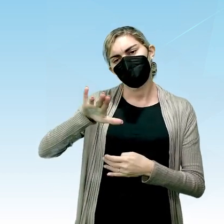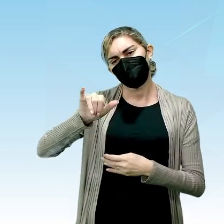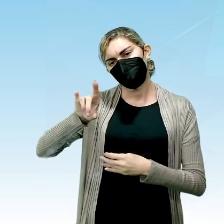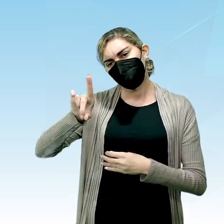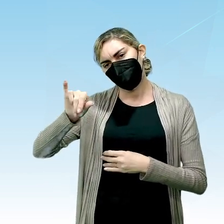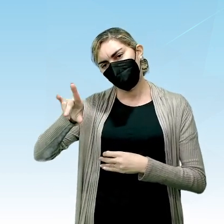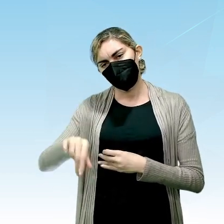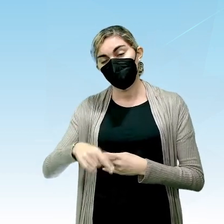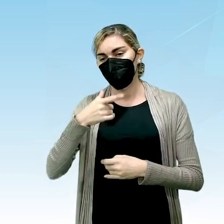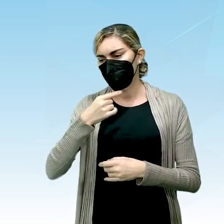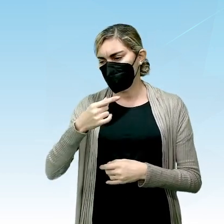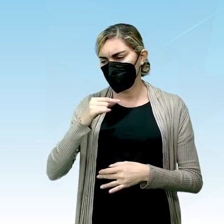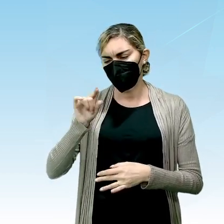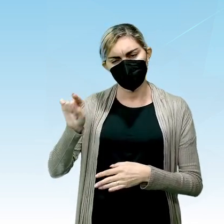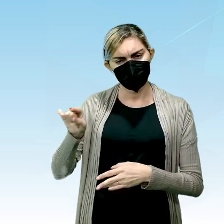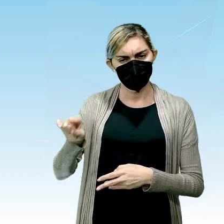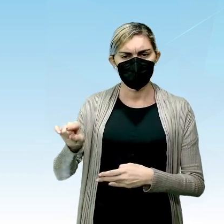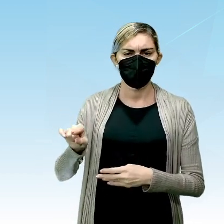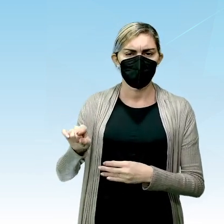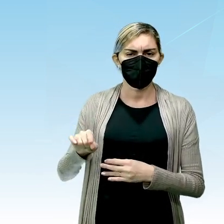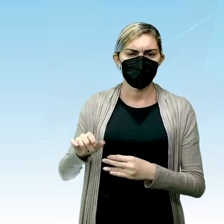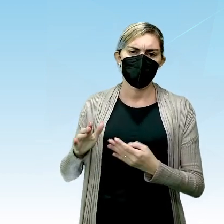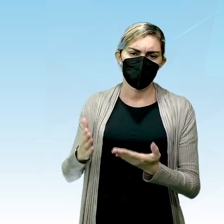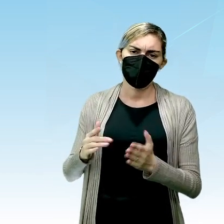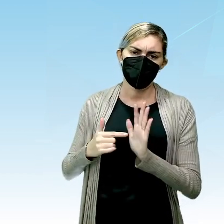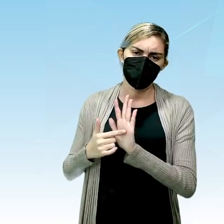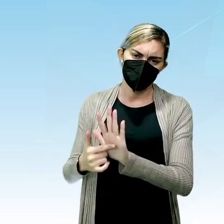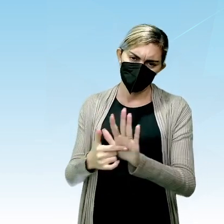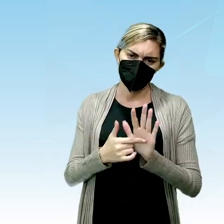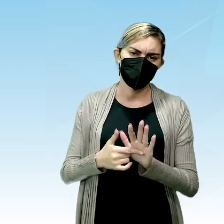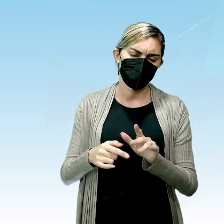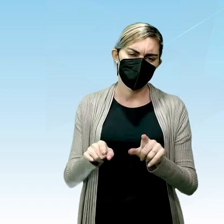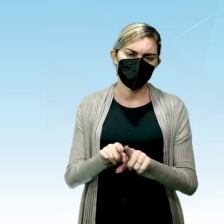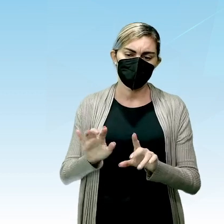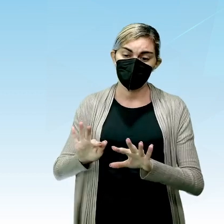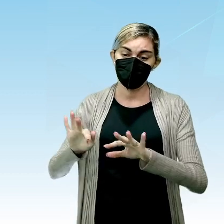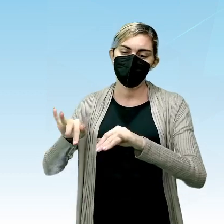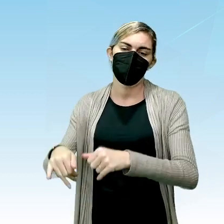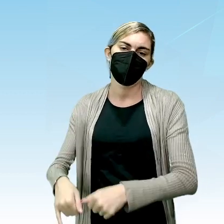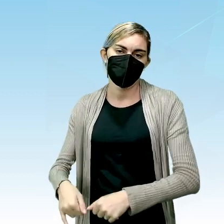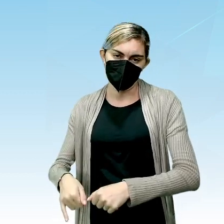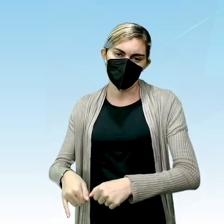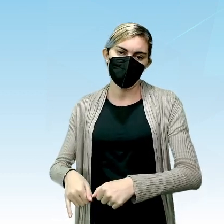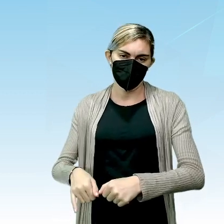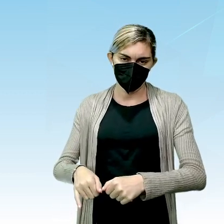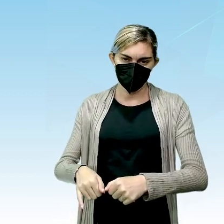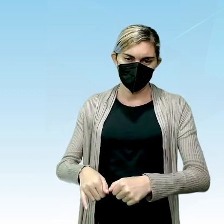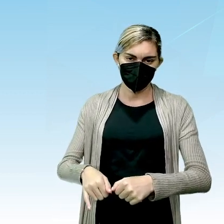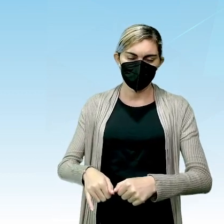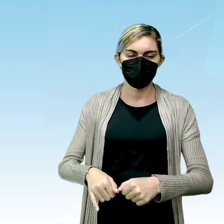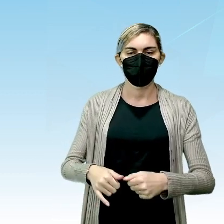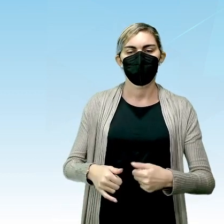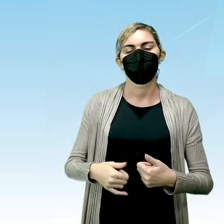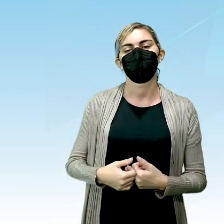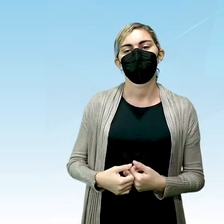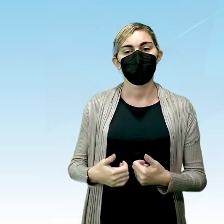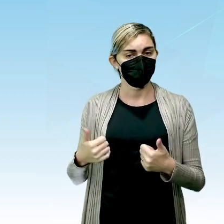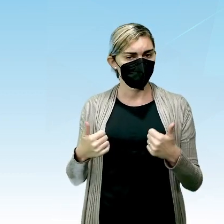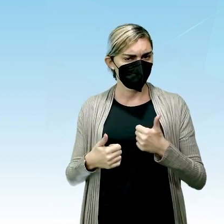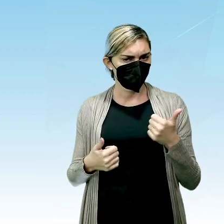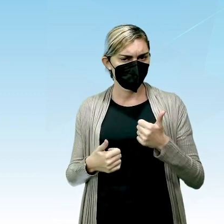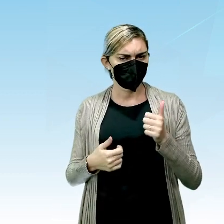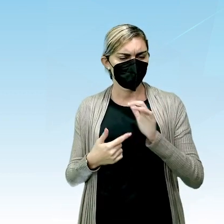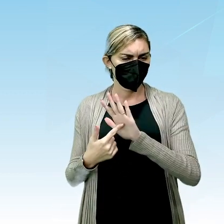os meninos, eles só irão apresentá-lo no final da puberdade. O primeiro sinal